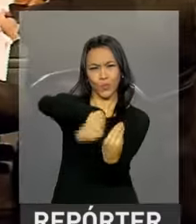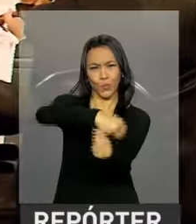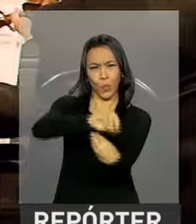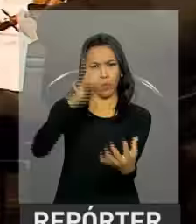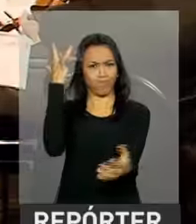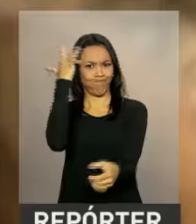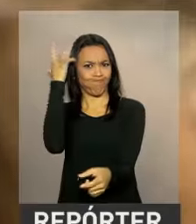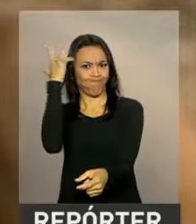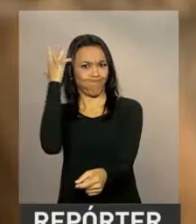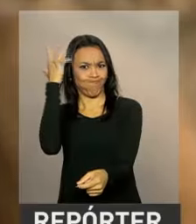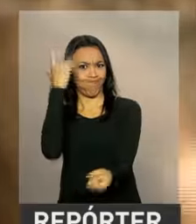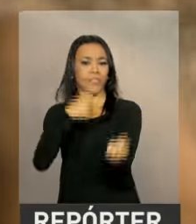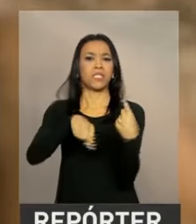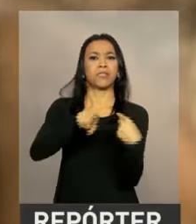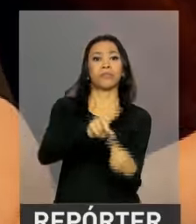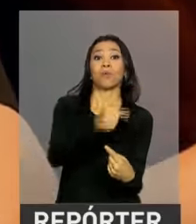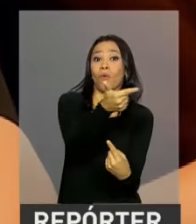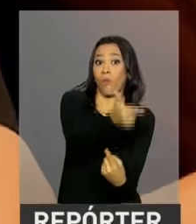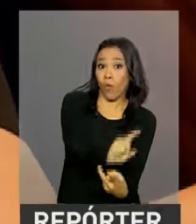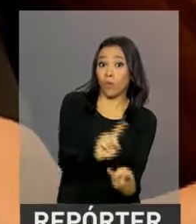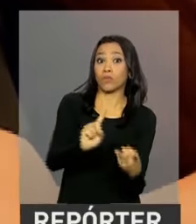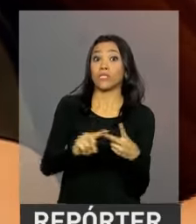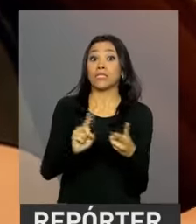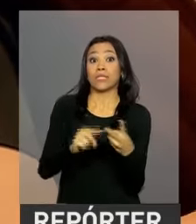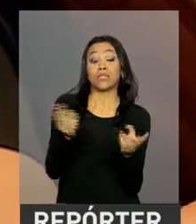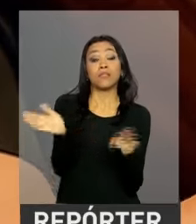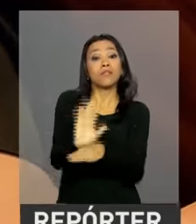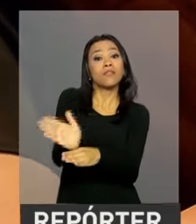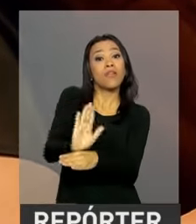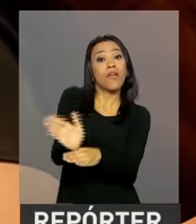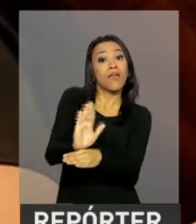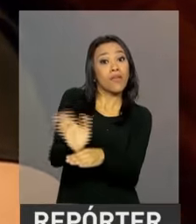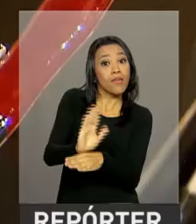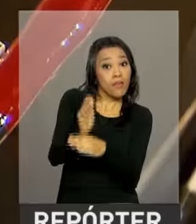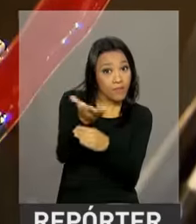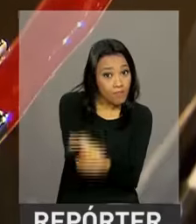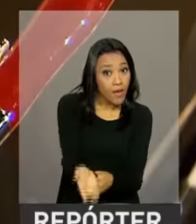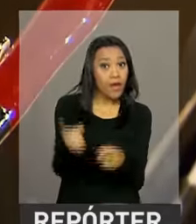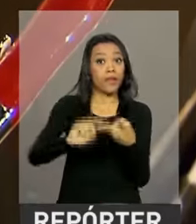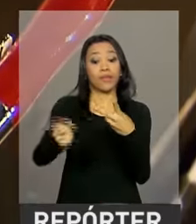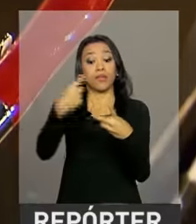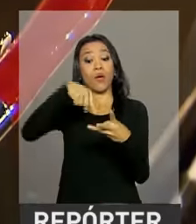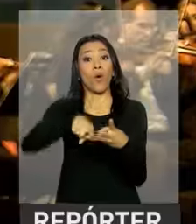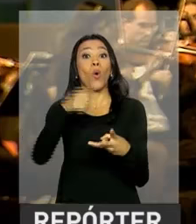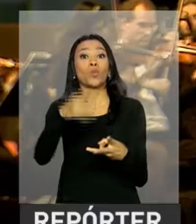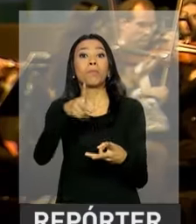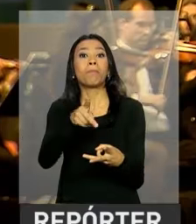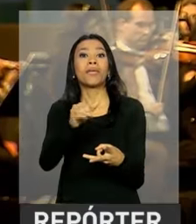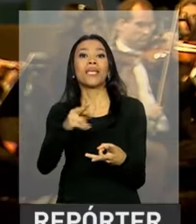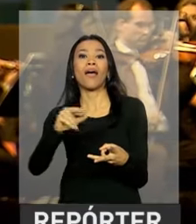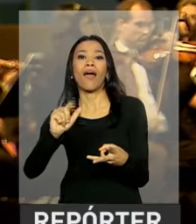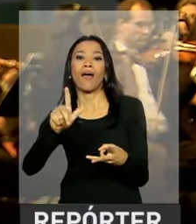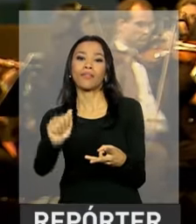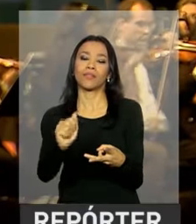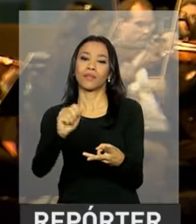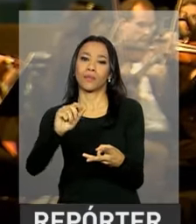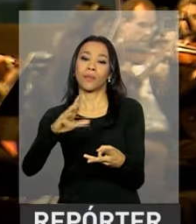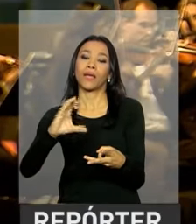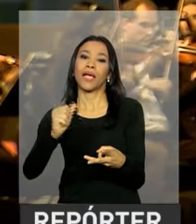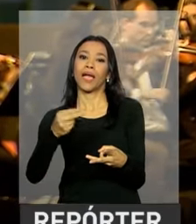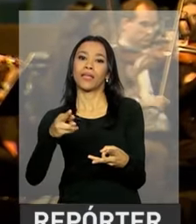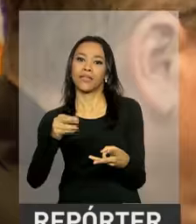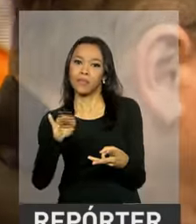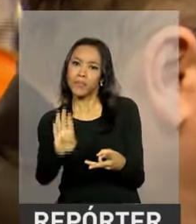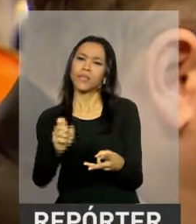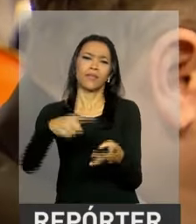como Tchaikovsky e Ravel. Trilhas de cinema como as de Star Wars e Pirata do Caribe, além da Canção do